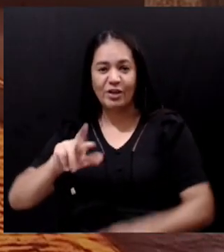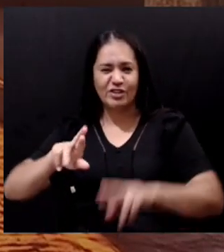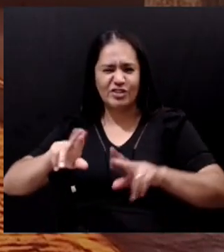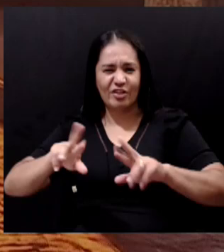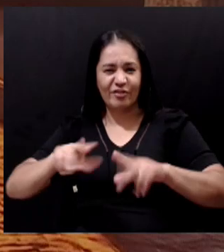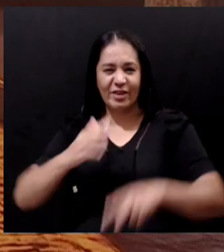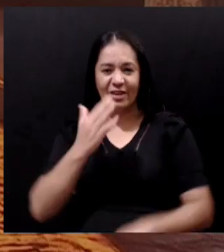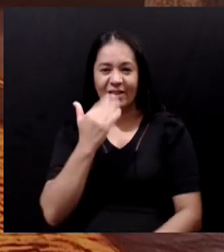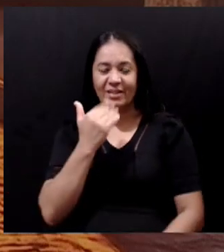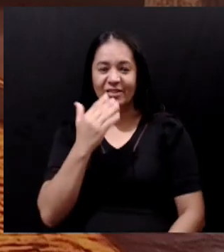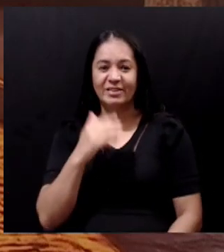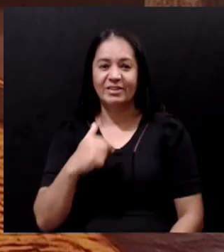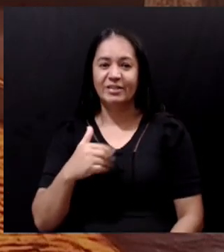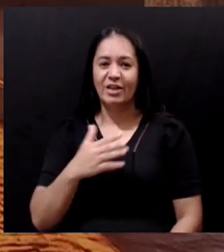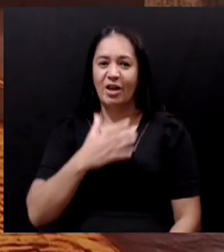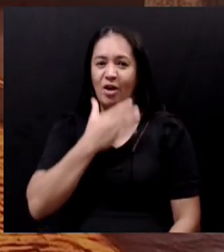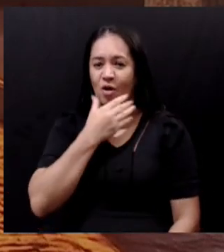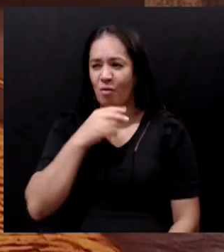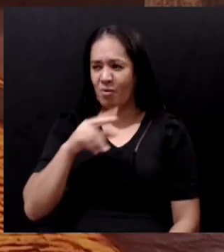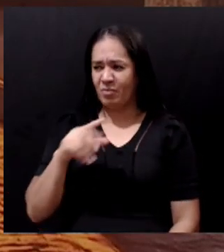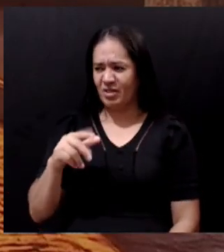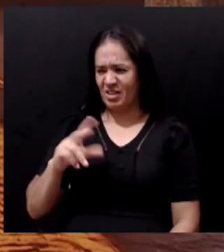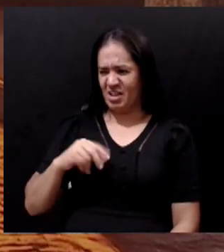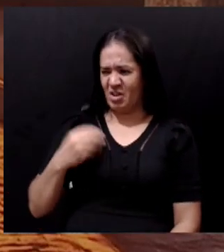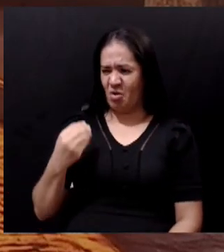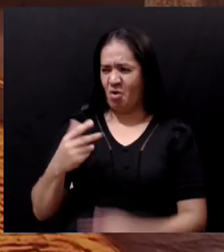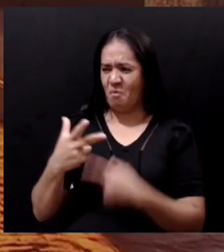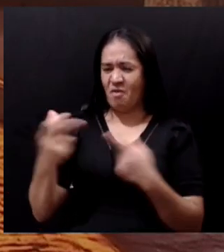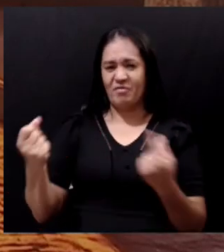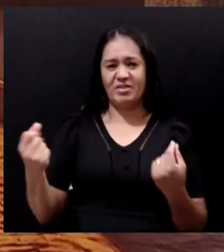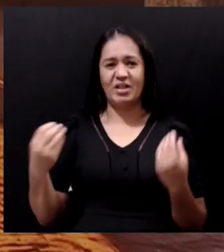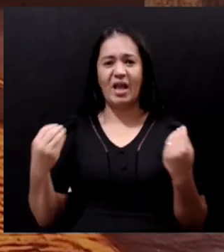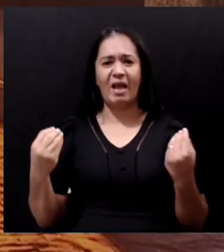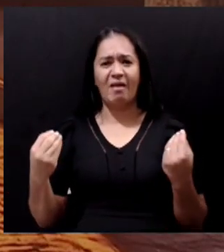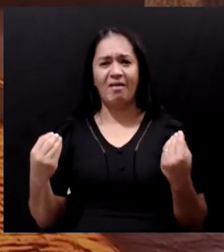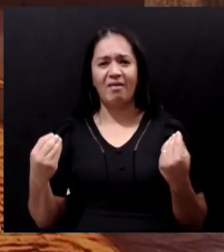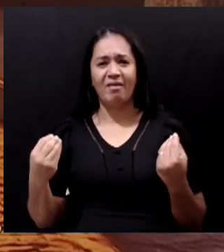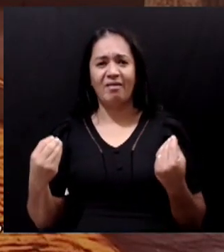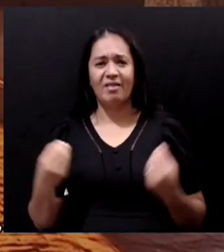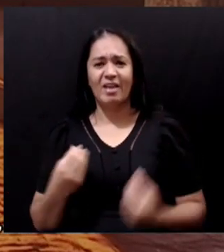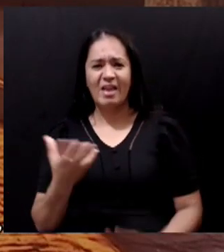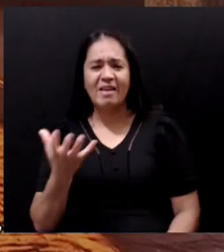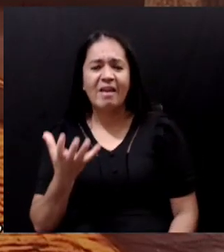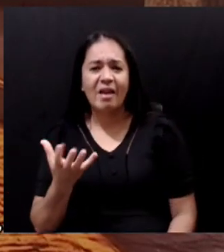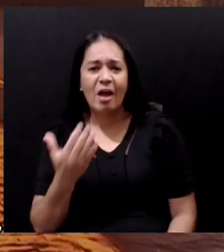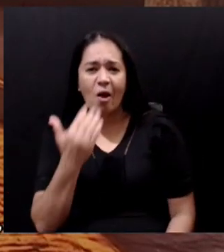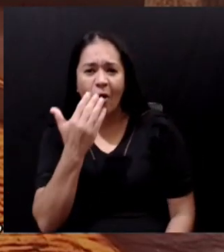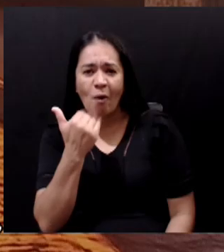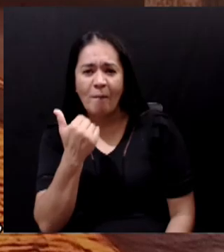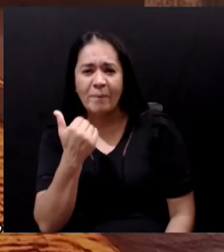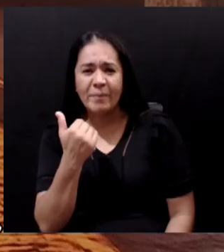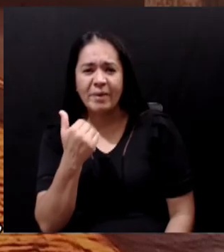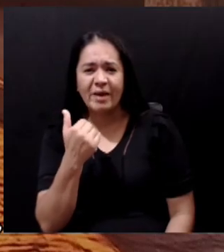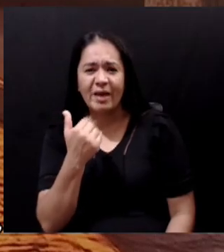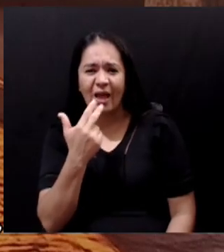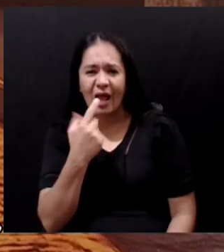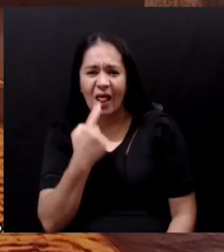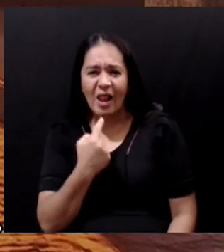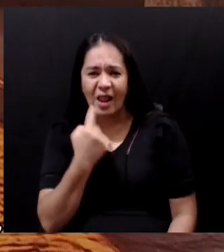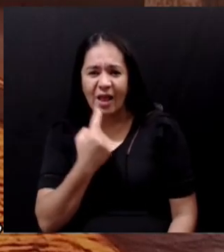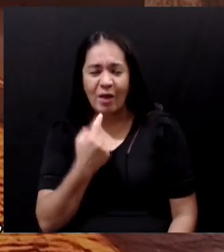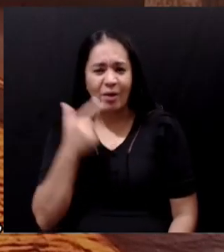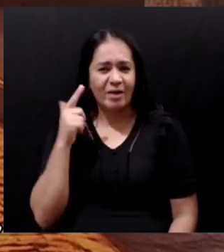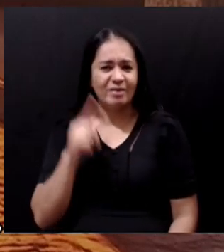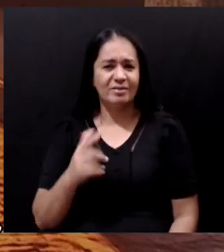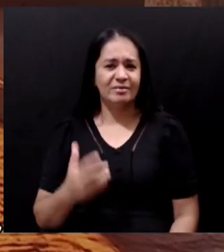irmãos falaram, isso aí não vai ganhar nada, porque quem vai querer língua, né? Você acha que língua vai ganhar? E aí a